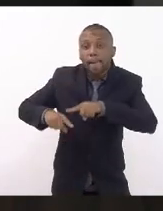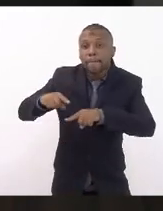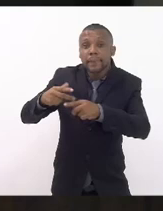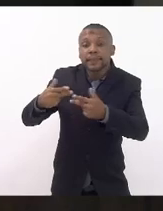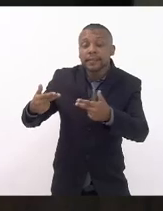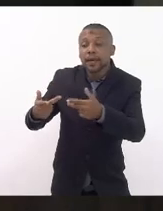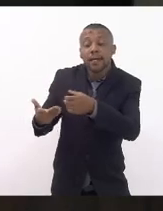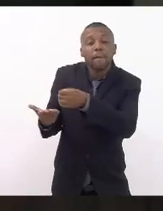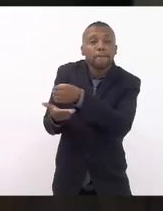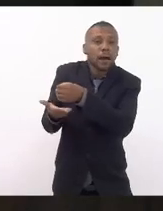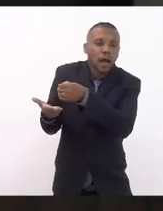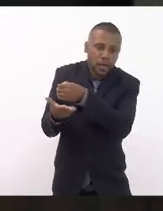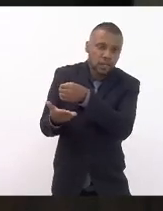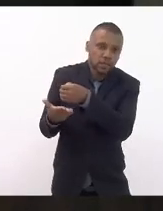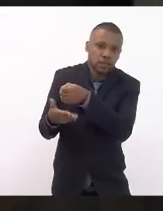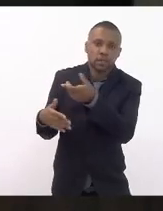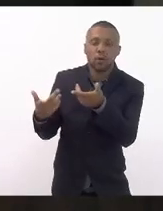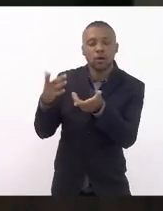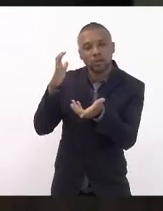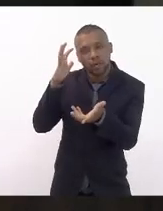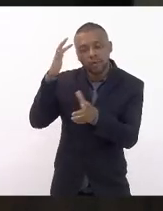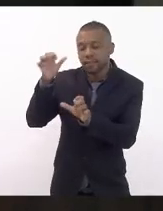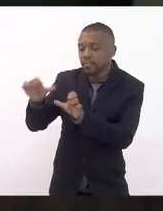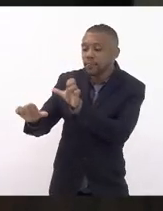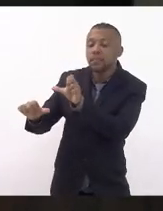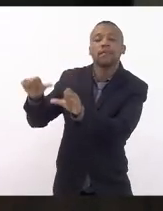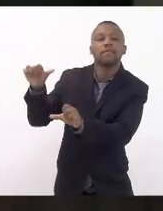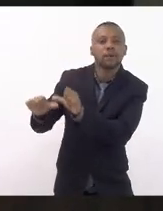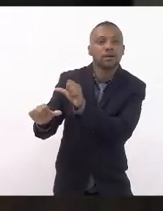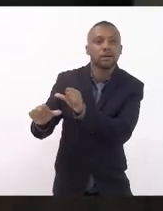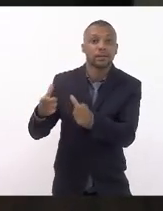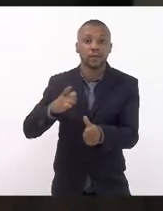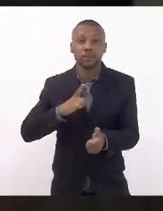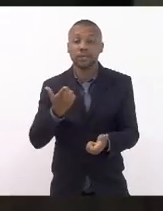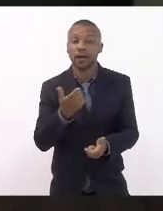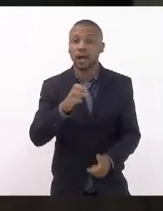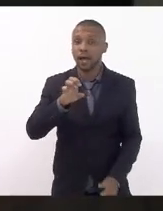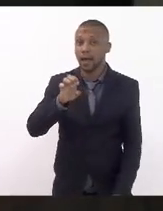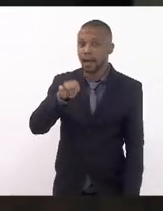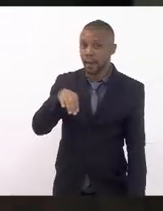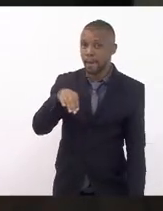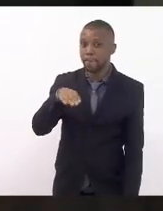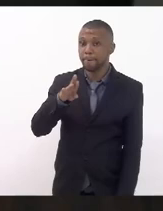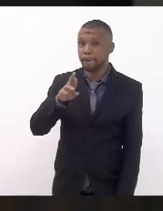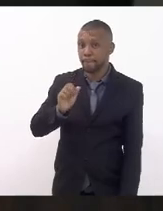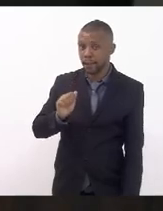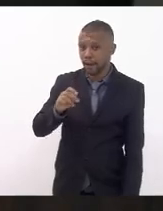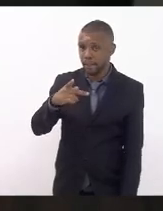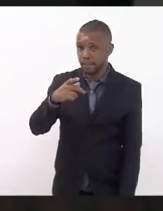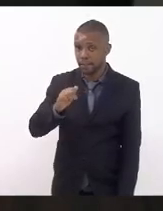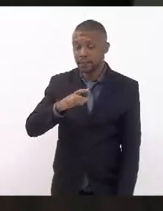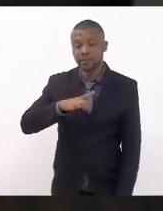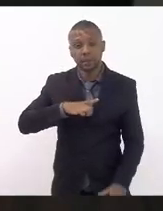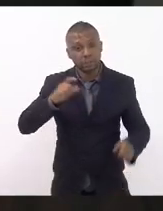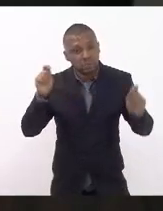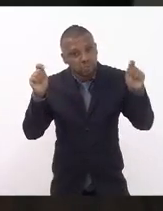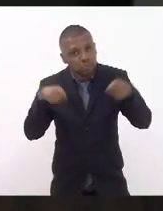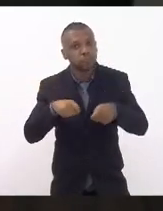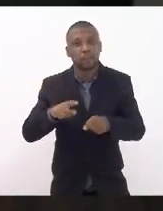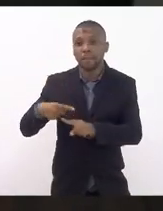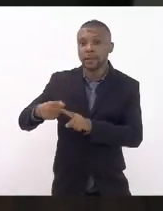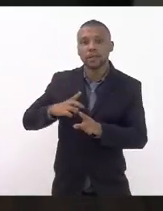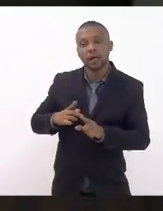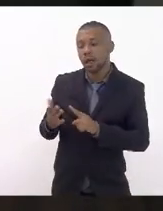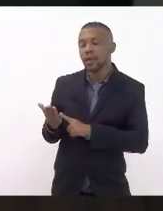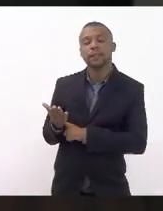transformam, viu, Valdec? Nós temos aqui a Embrapa, que tem um potencial imenso e tem tecnologia. Nós